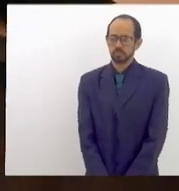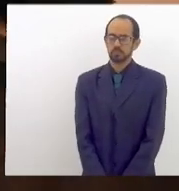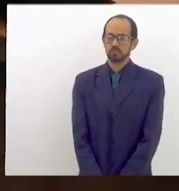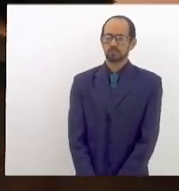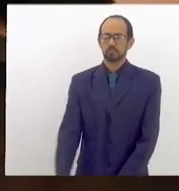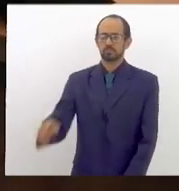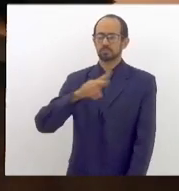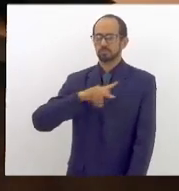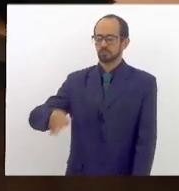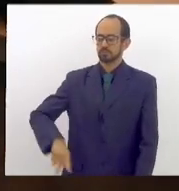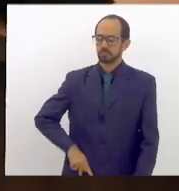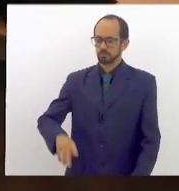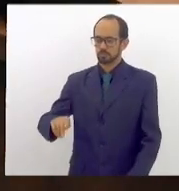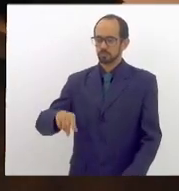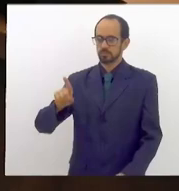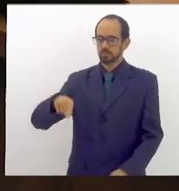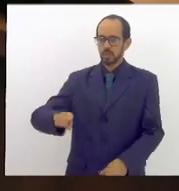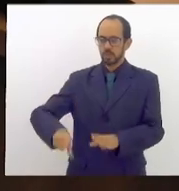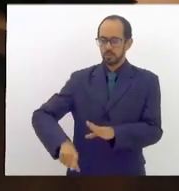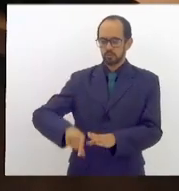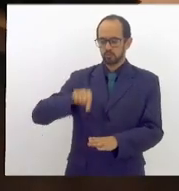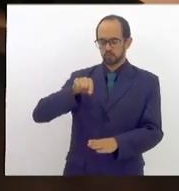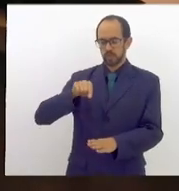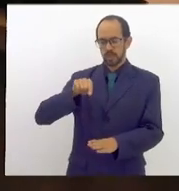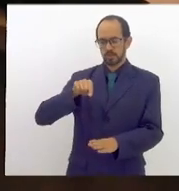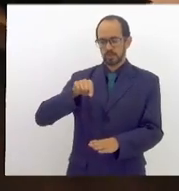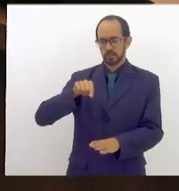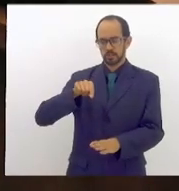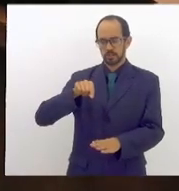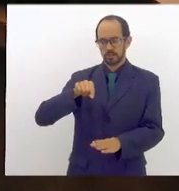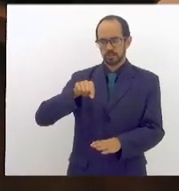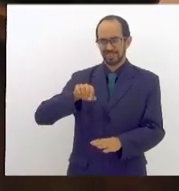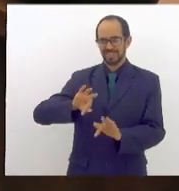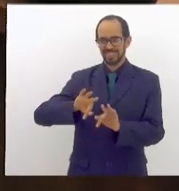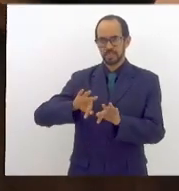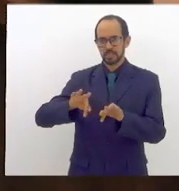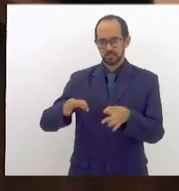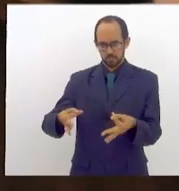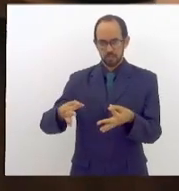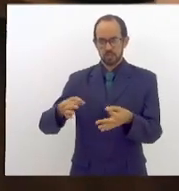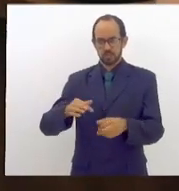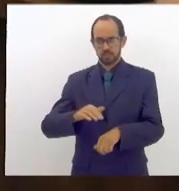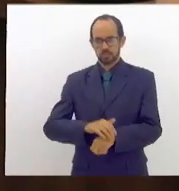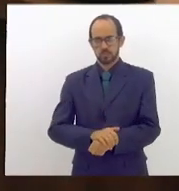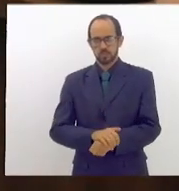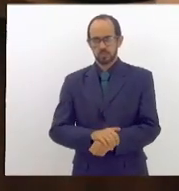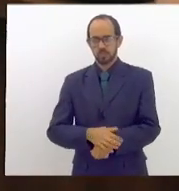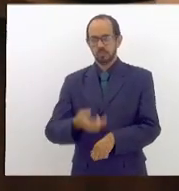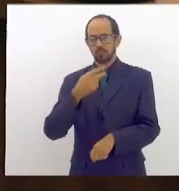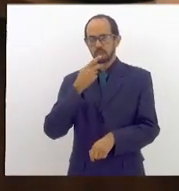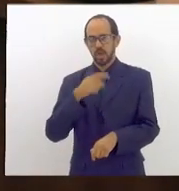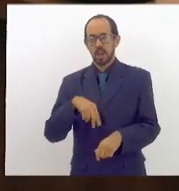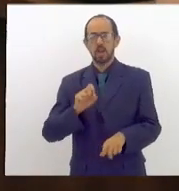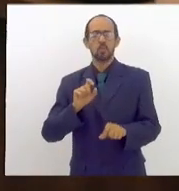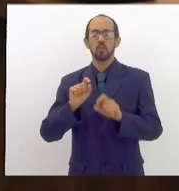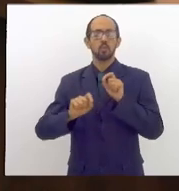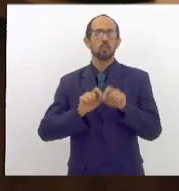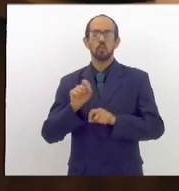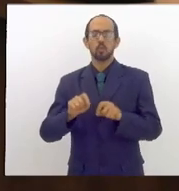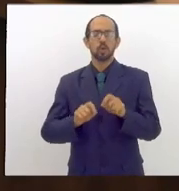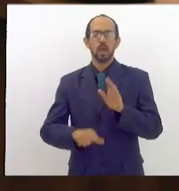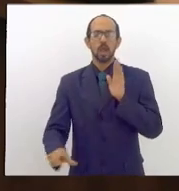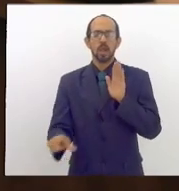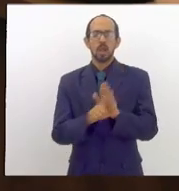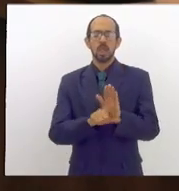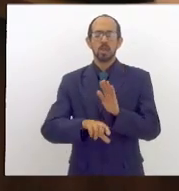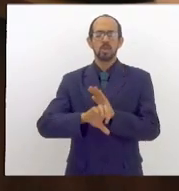Presidente é um destaque relativamente simples e que diz respeito a lei